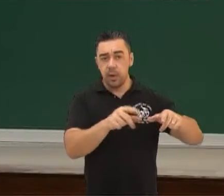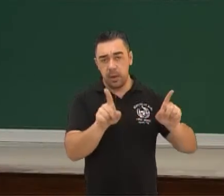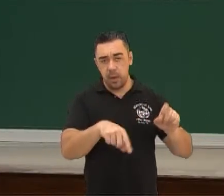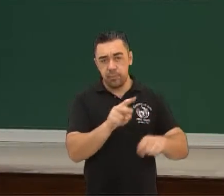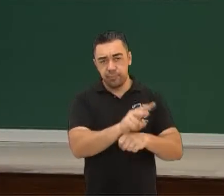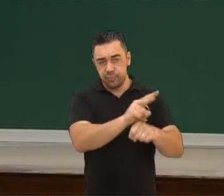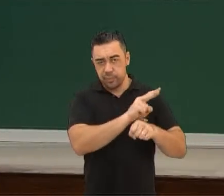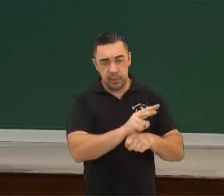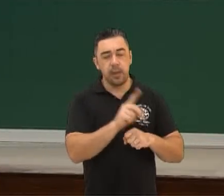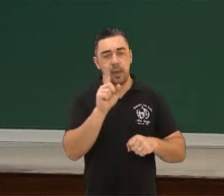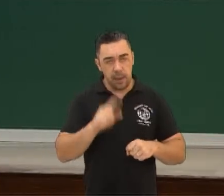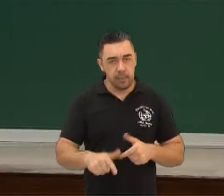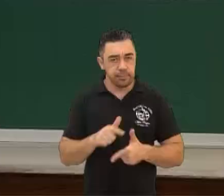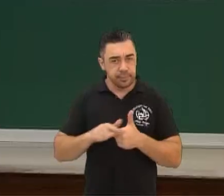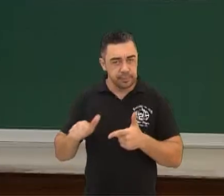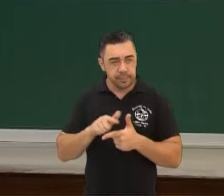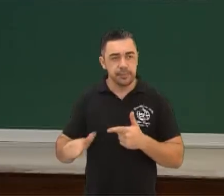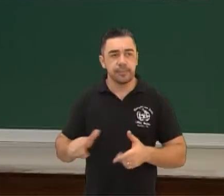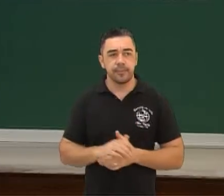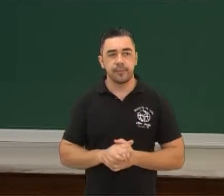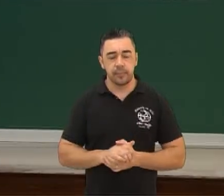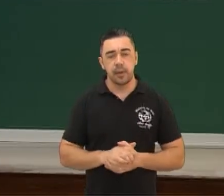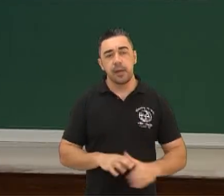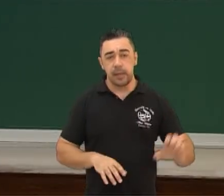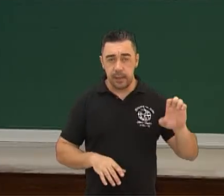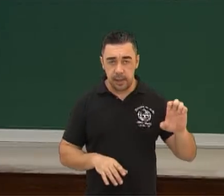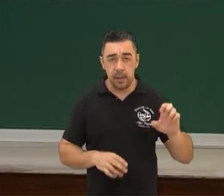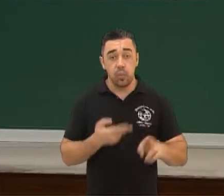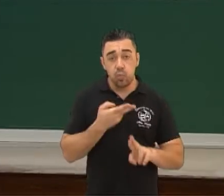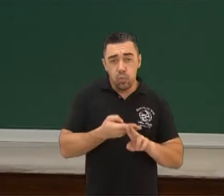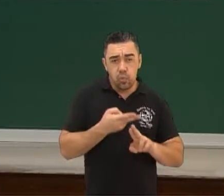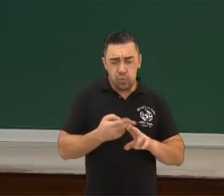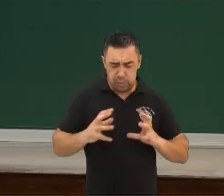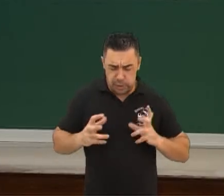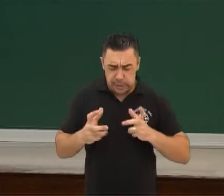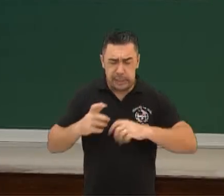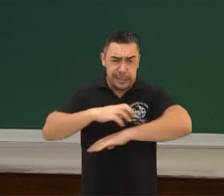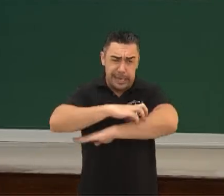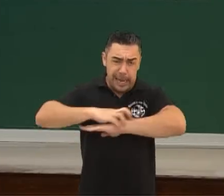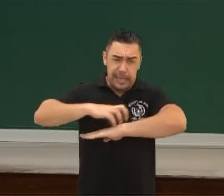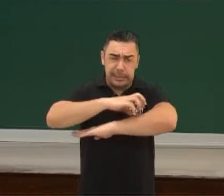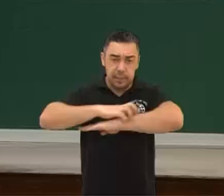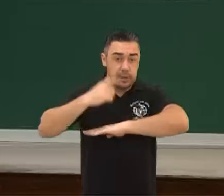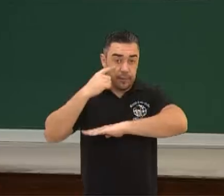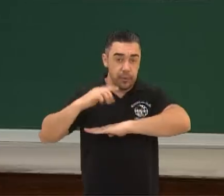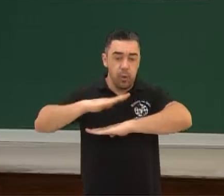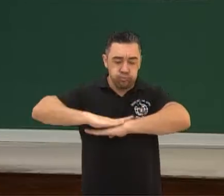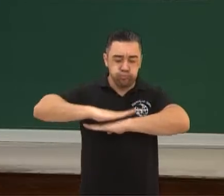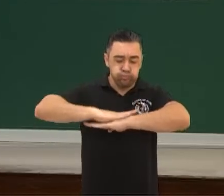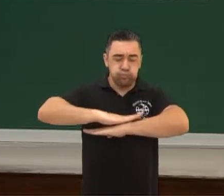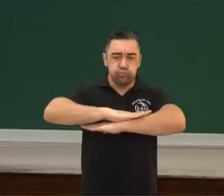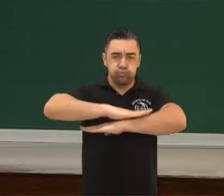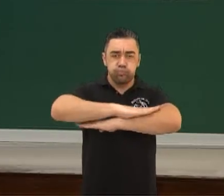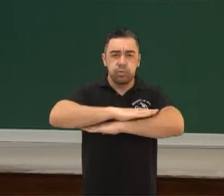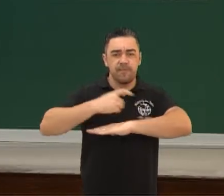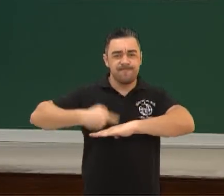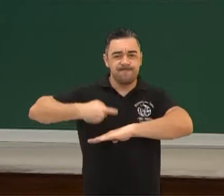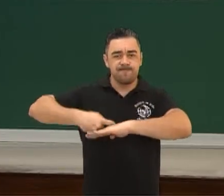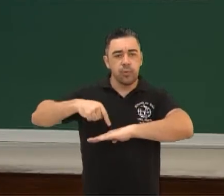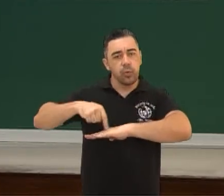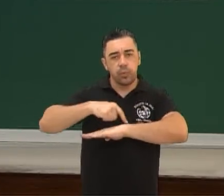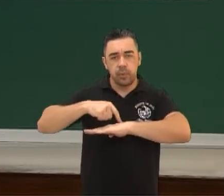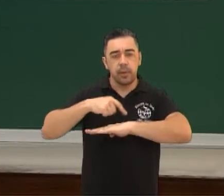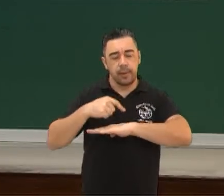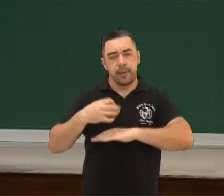defensivos químicos, gera impacto. E o uso de máquinas também. A gente viu como exemplo a compactação do solo. Então, para